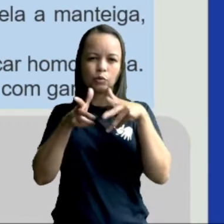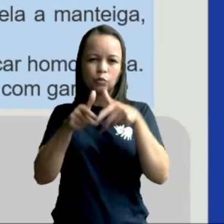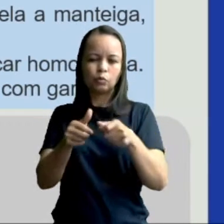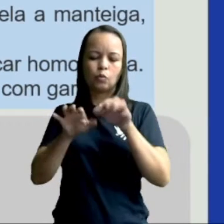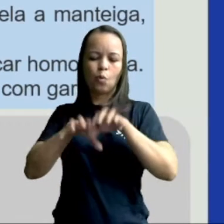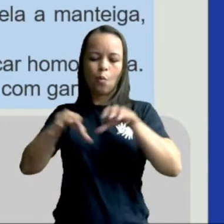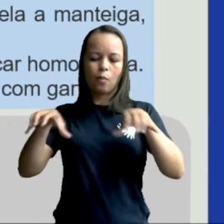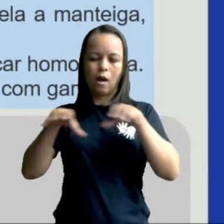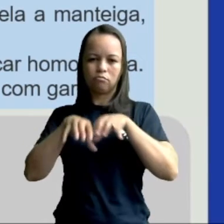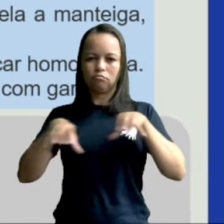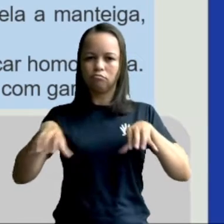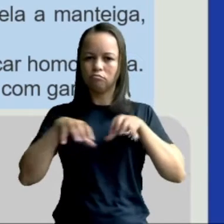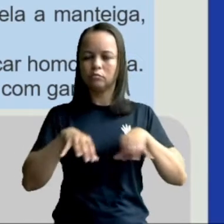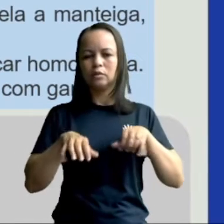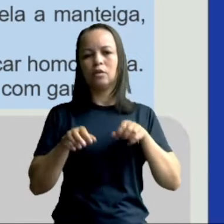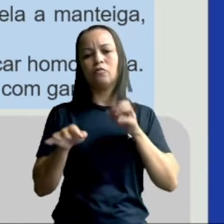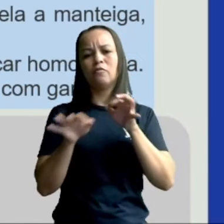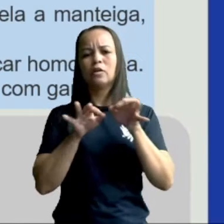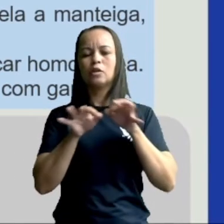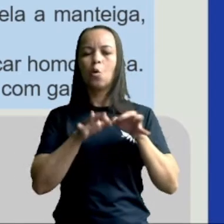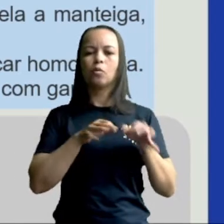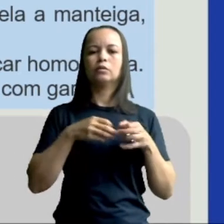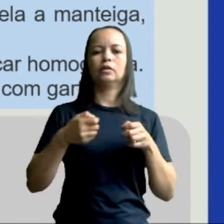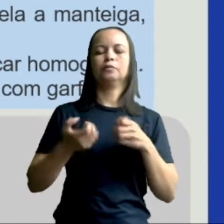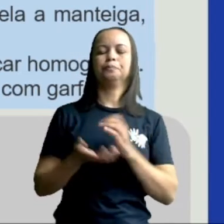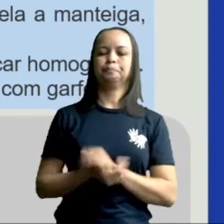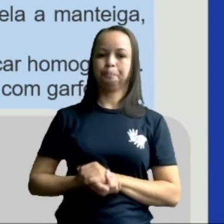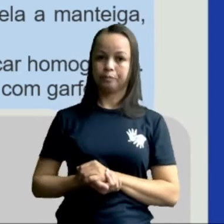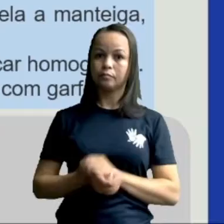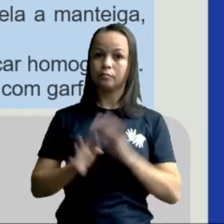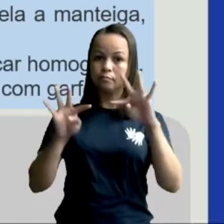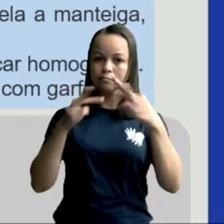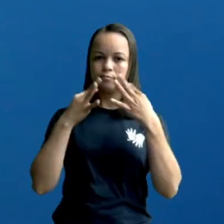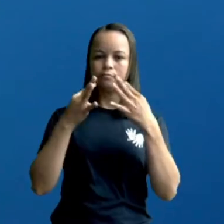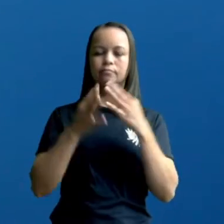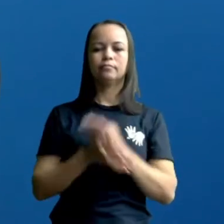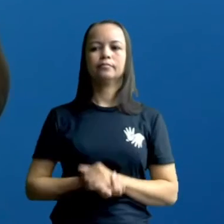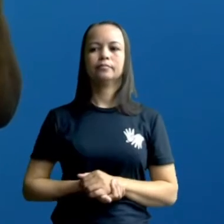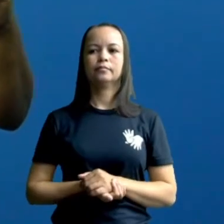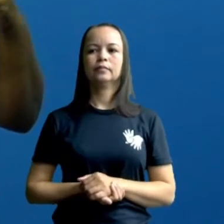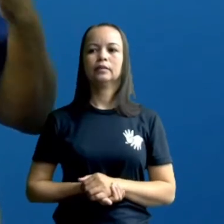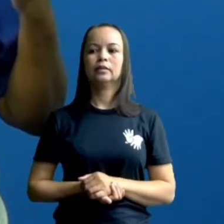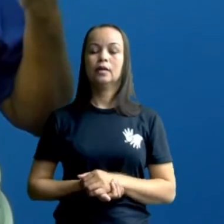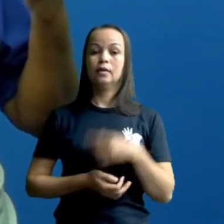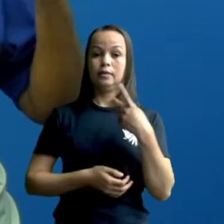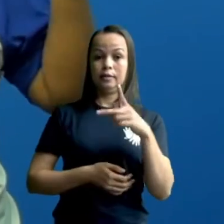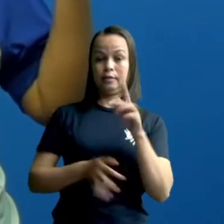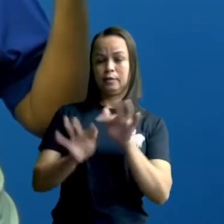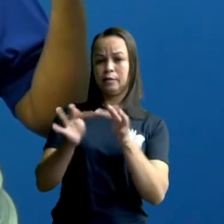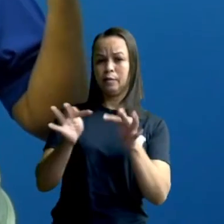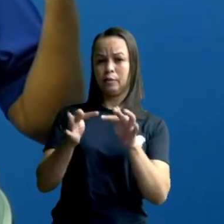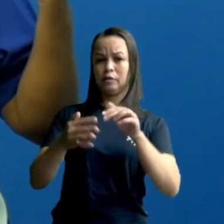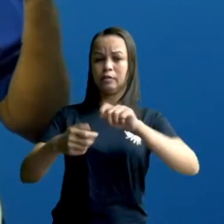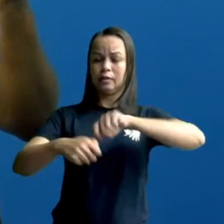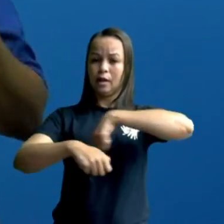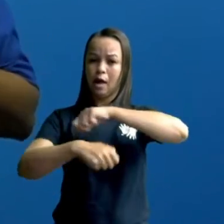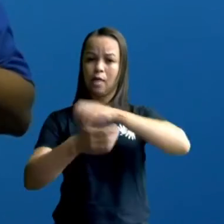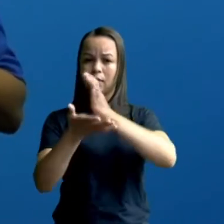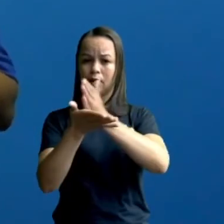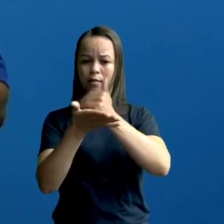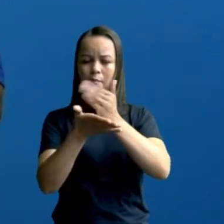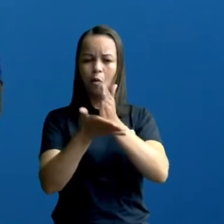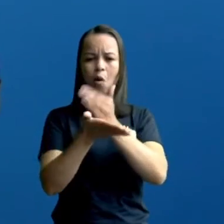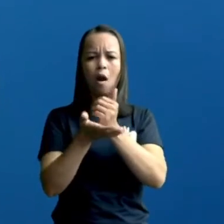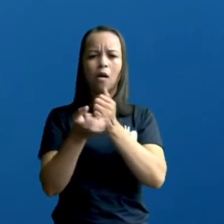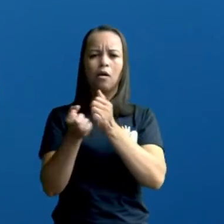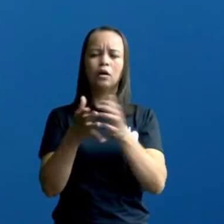separá-los, né? A gente vai fazendo o passo a passo. Vê só, olha para cá. Nessa simples receita de bolo, né? A gente